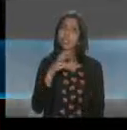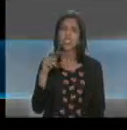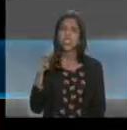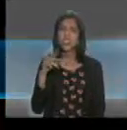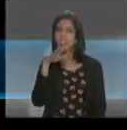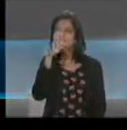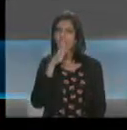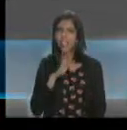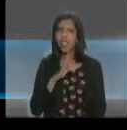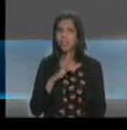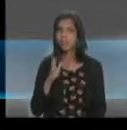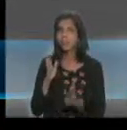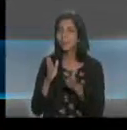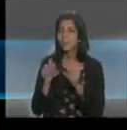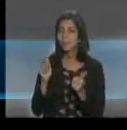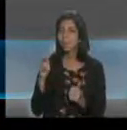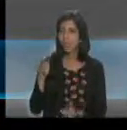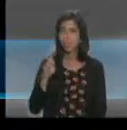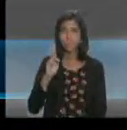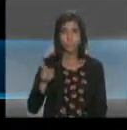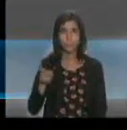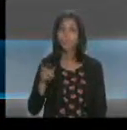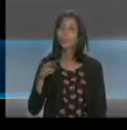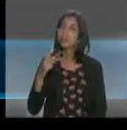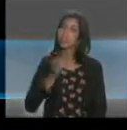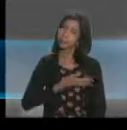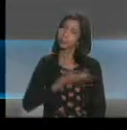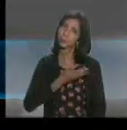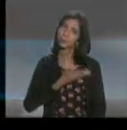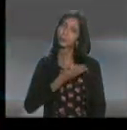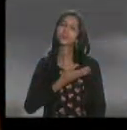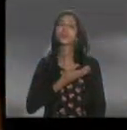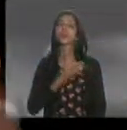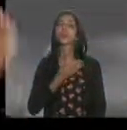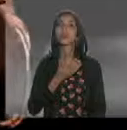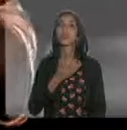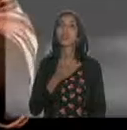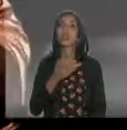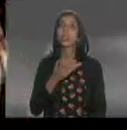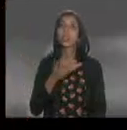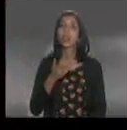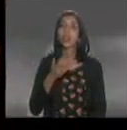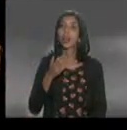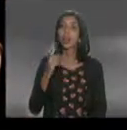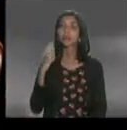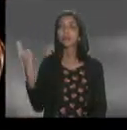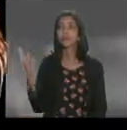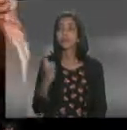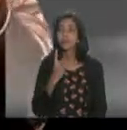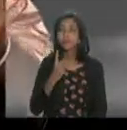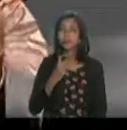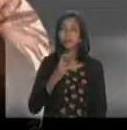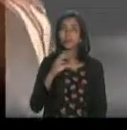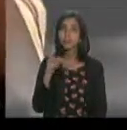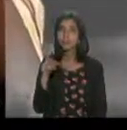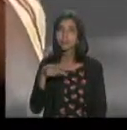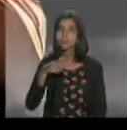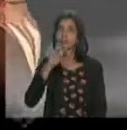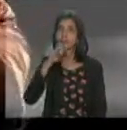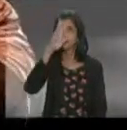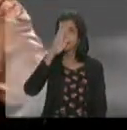fiado no bar Cardozão, lá, meus amigos. Uma desceu fiado, a segunda